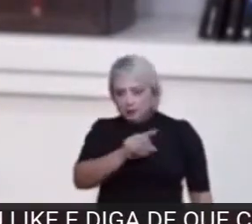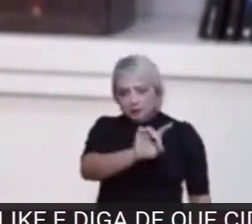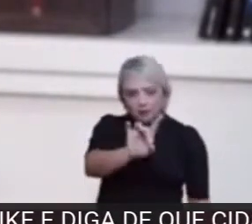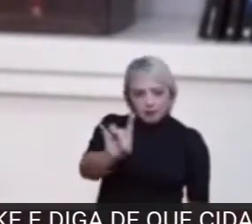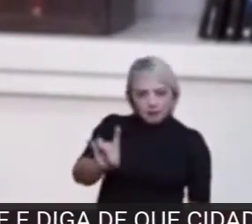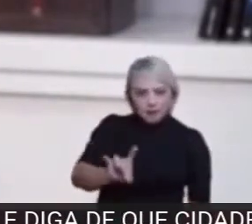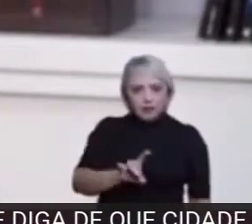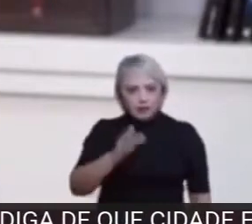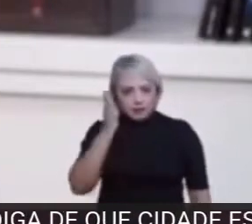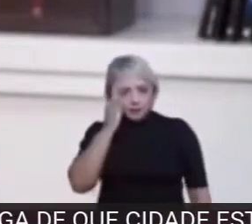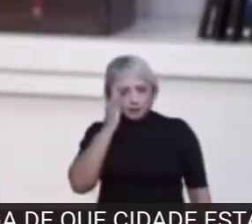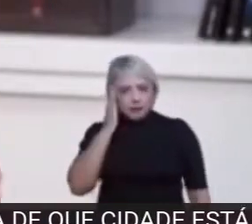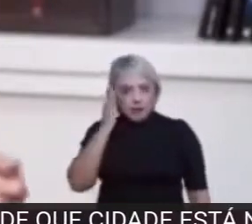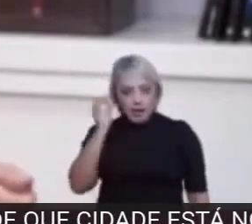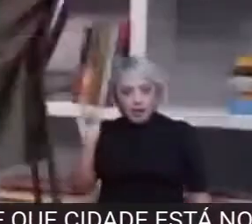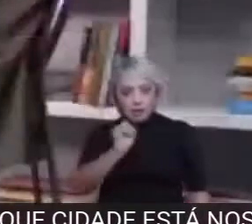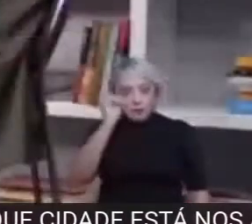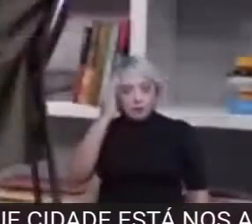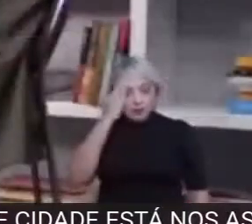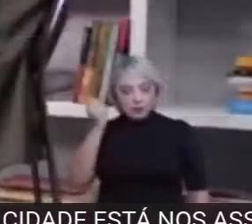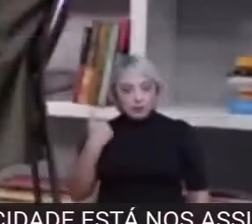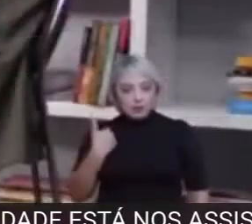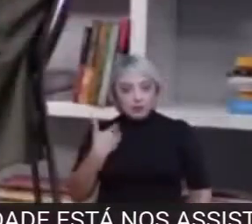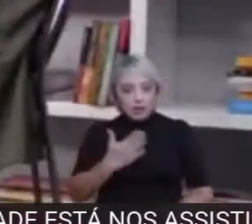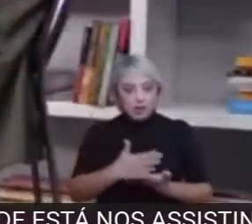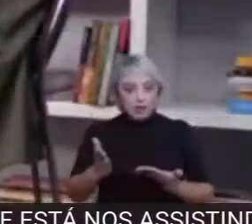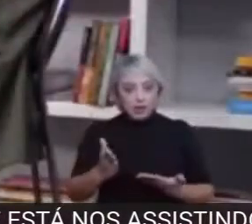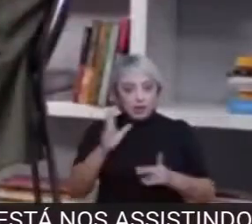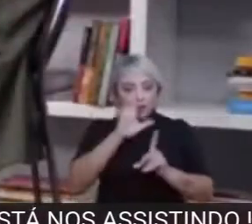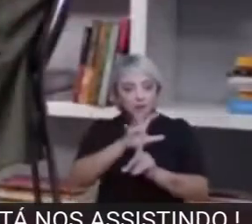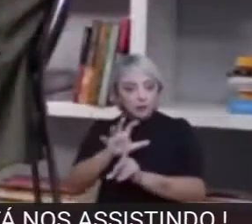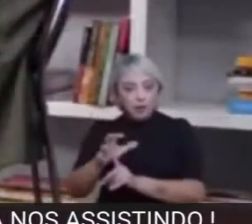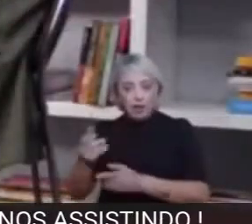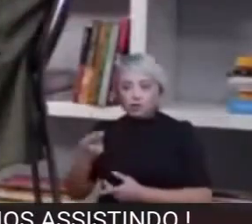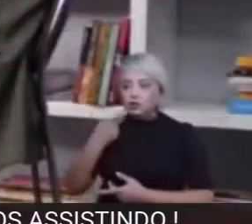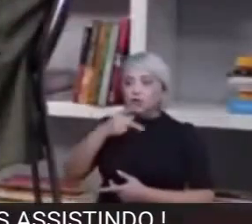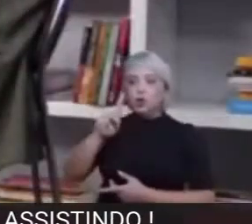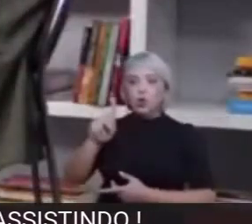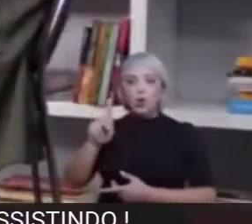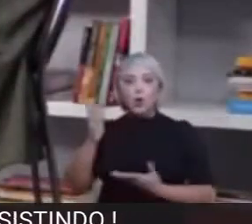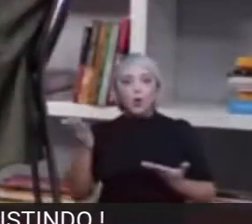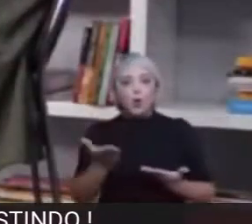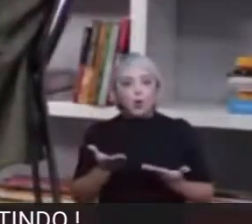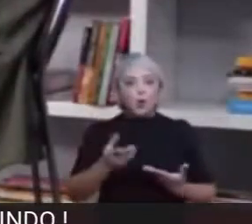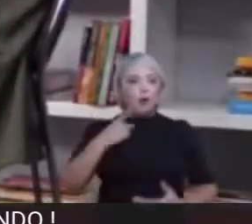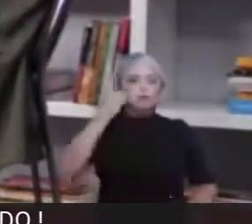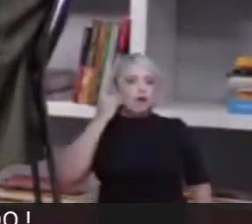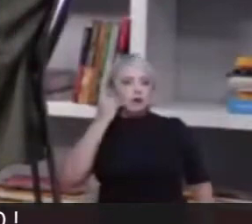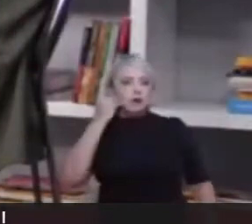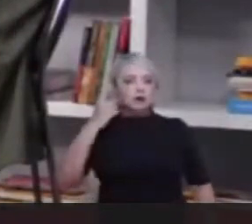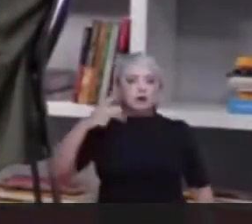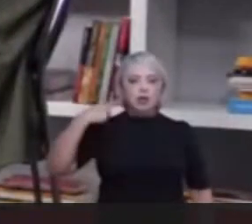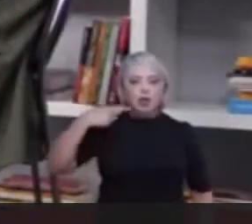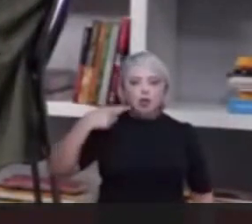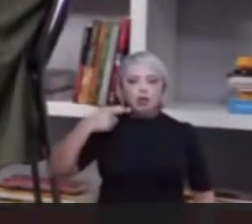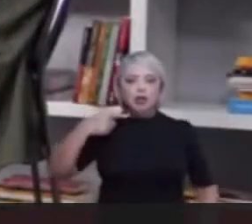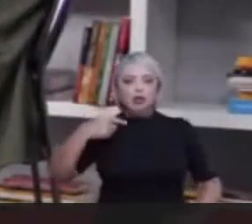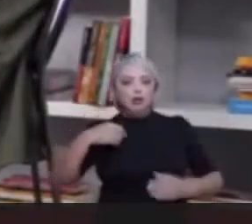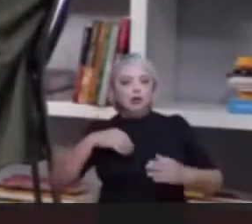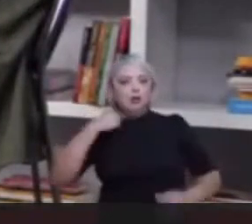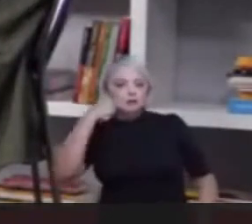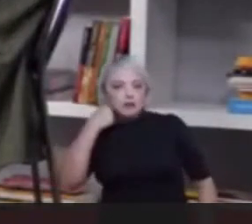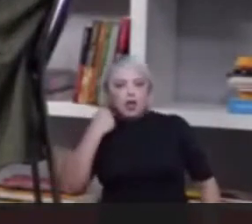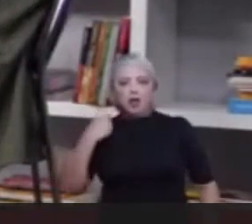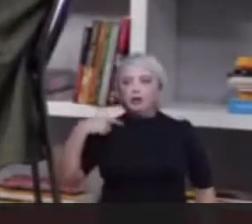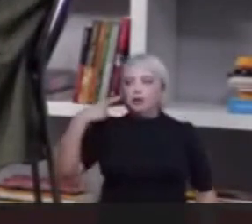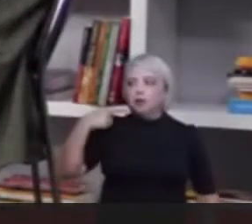saber, sabe, a quantidade de pressão que ele recebe de outros pares, de deputados, de senadores, de outros advogados, de outros